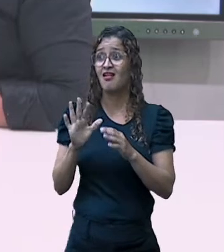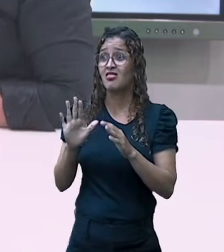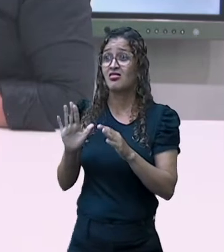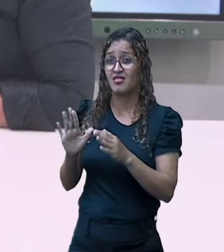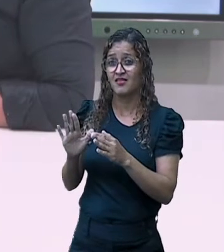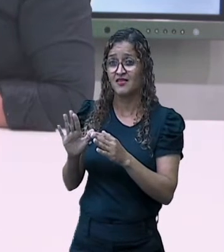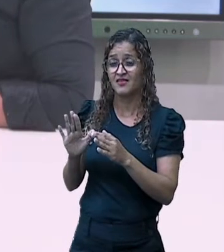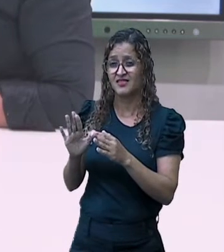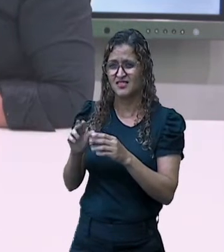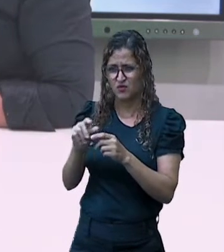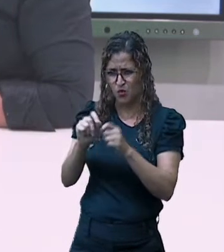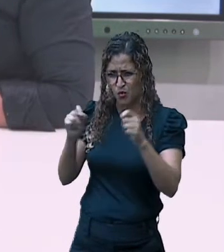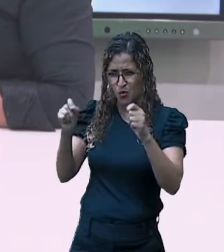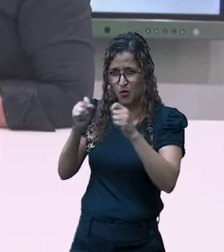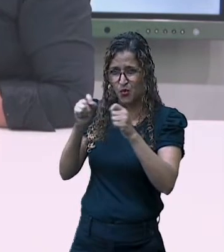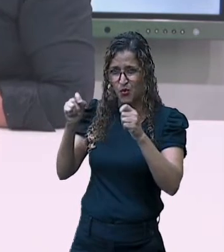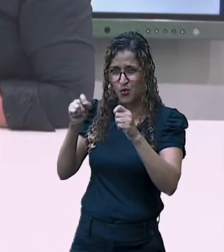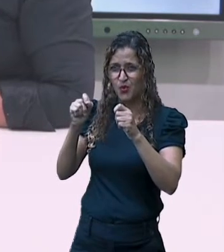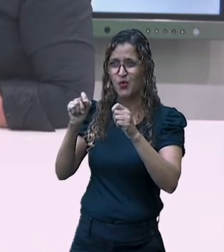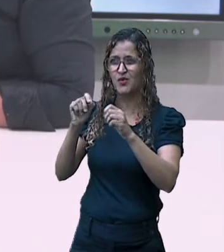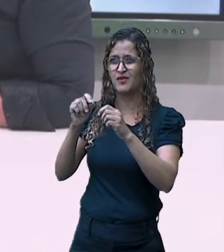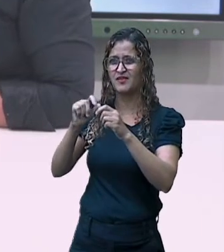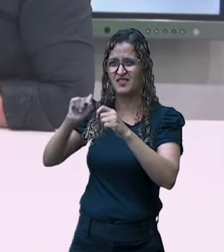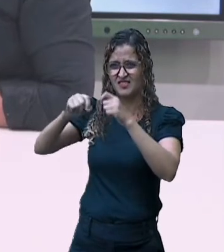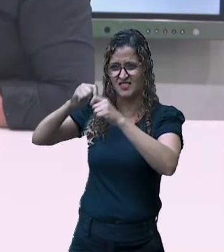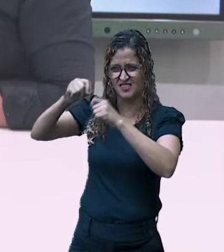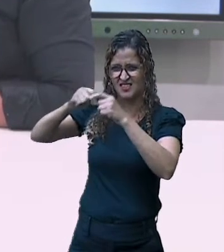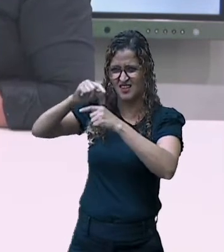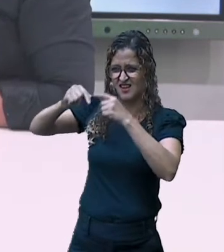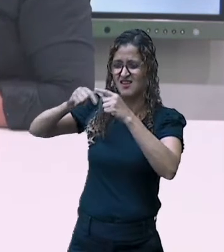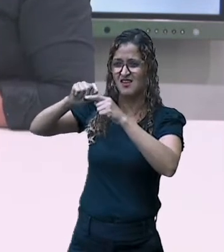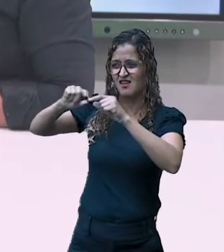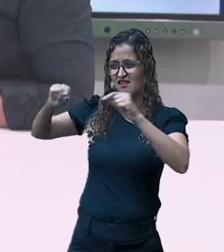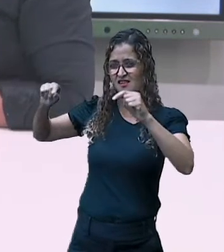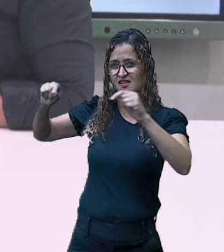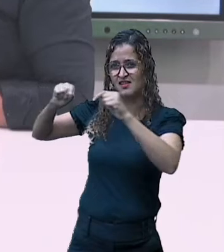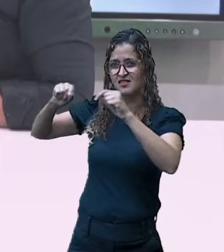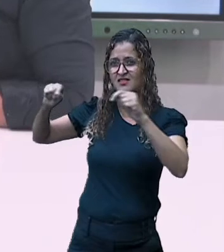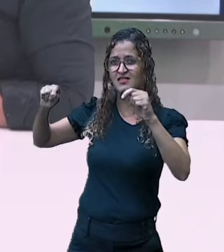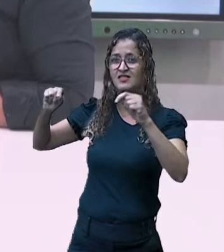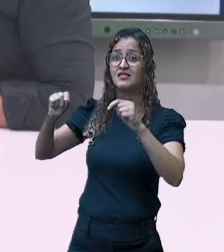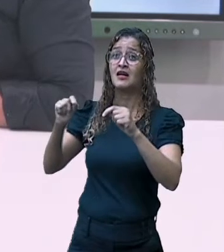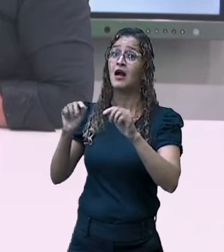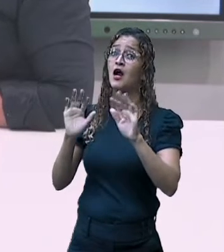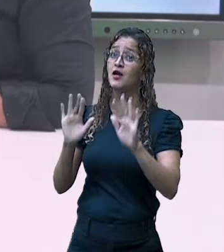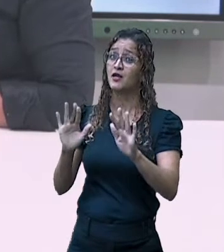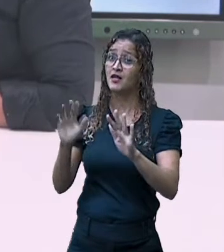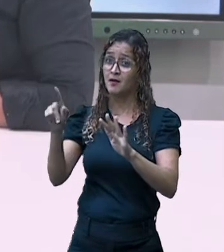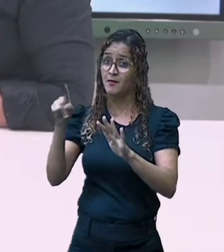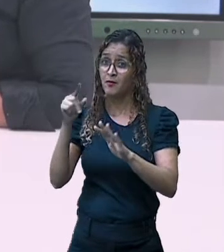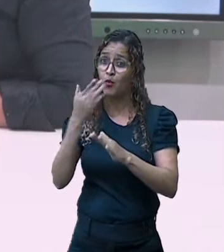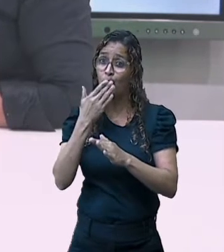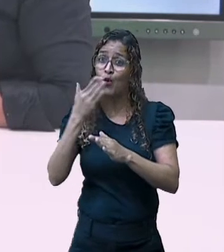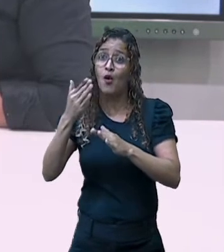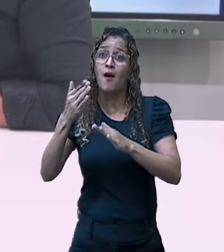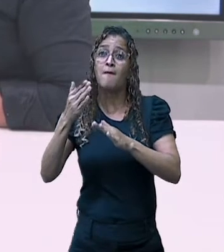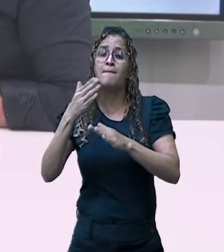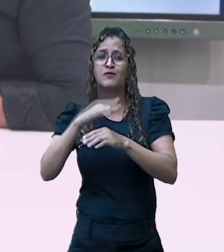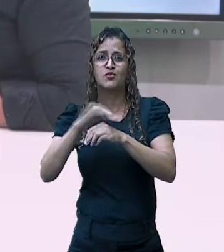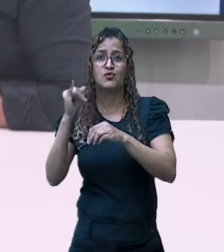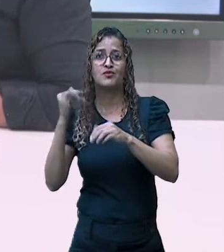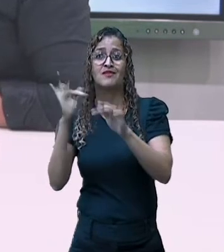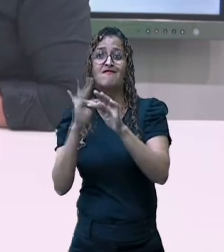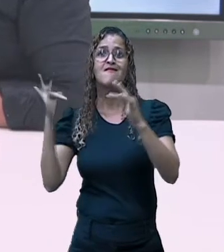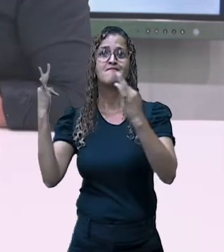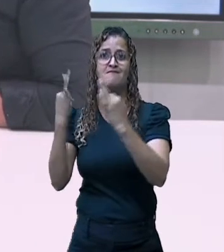se for usar aquele fio dental convencional, que enrola num dedo e no outro, a gente pede que os pais façam, porque a criança não